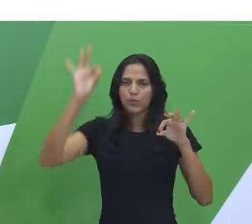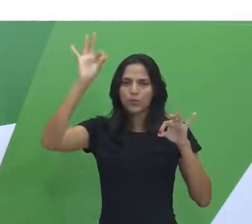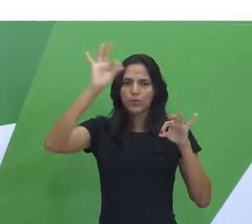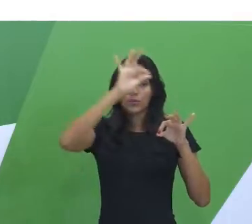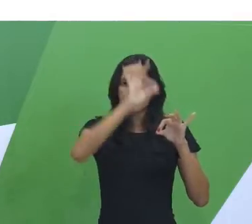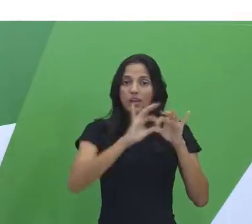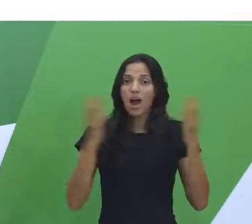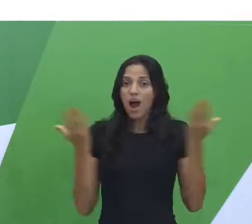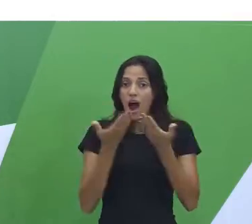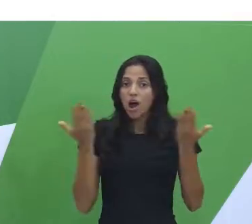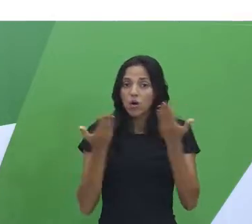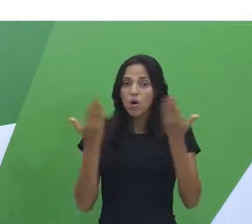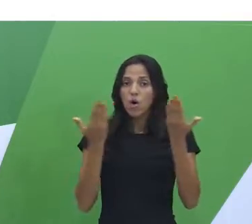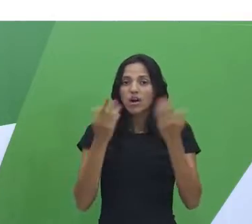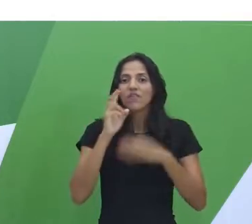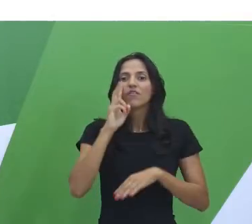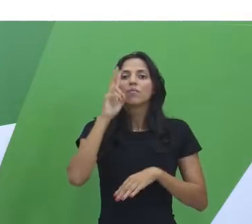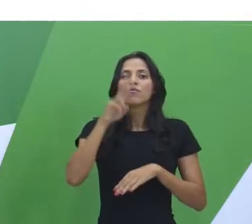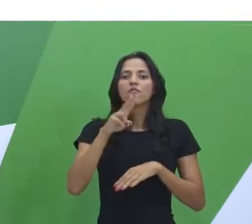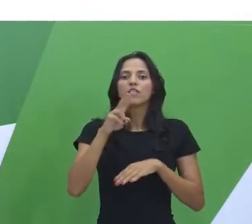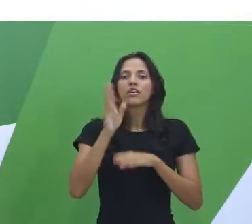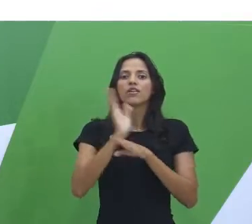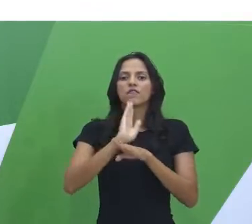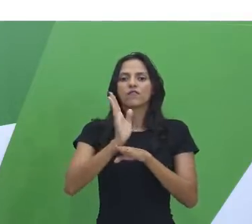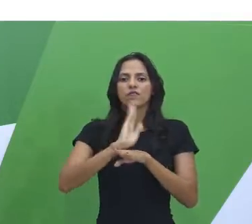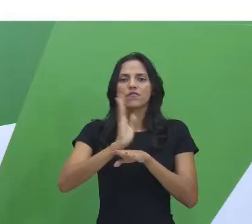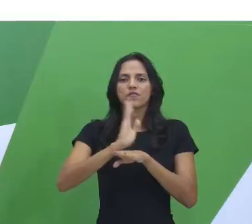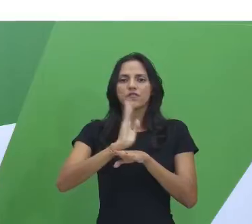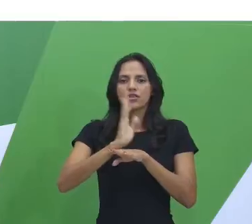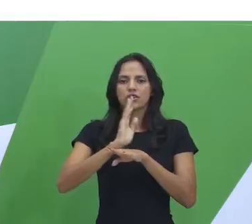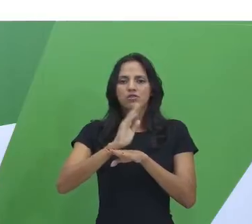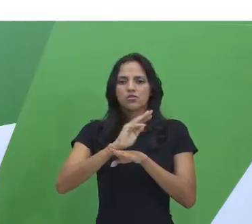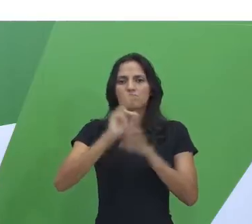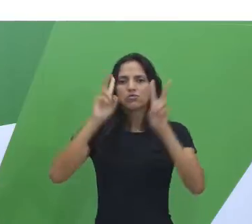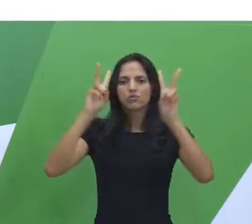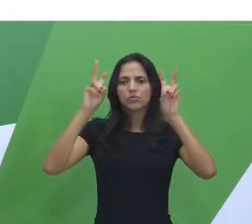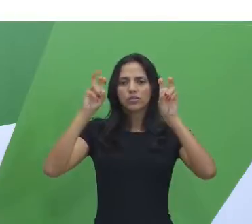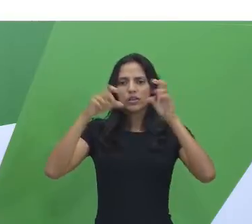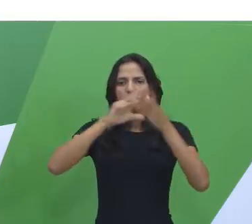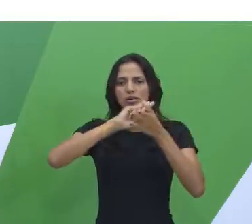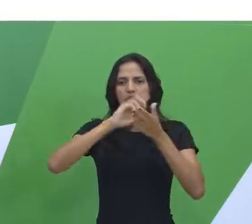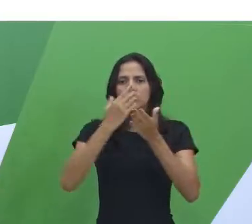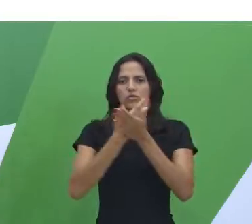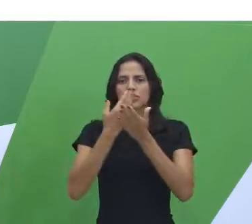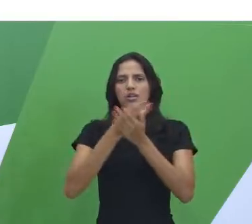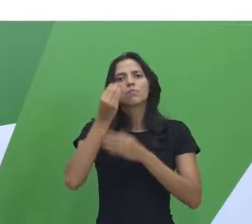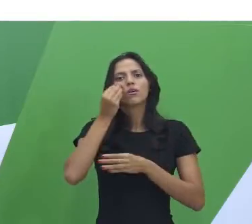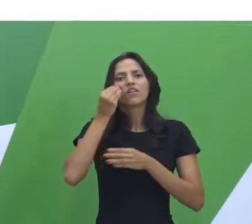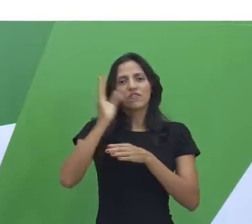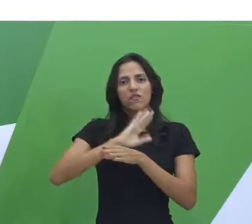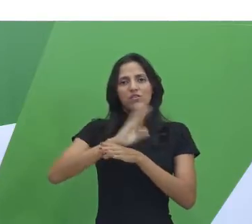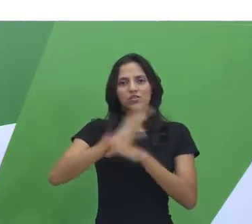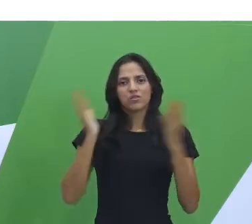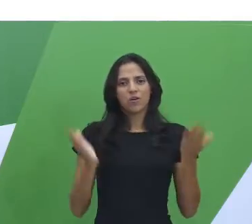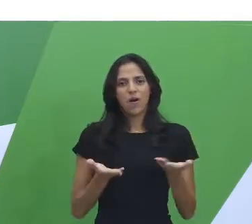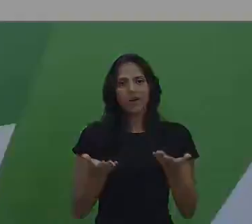um vídeo sobre ângulos notáveis, o grande propulsor da trigonometria. Solta aí o vídeo!